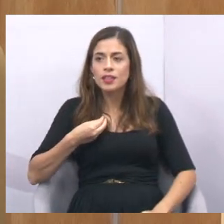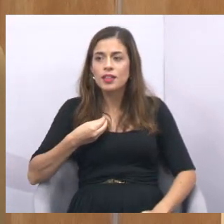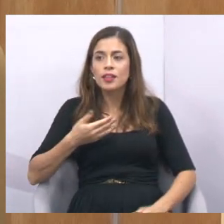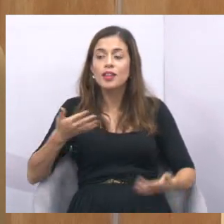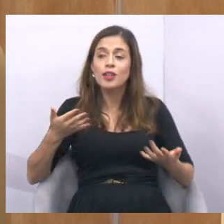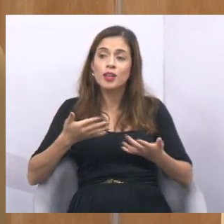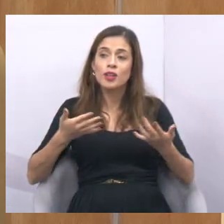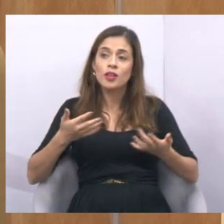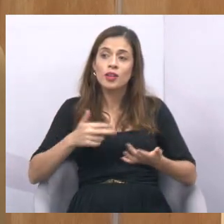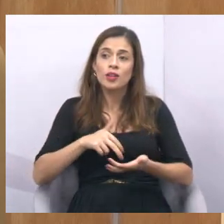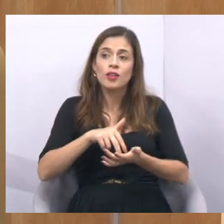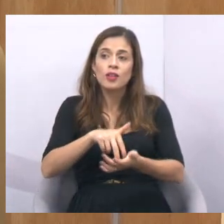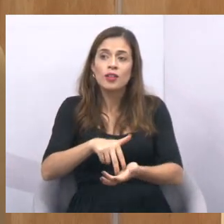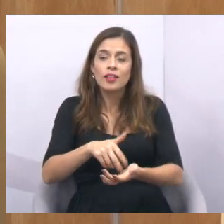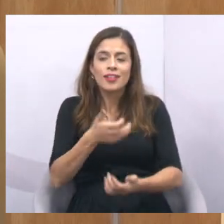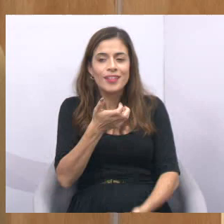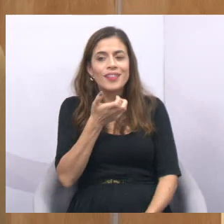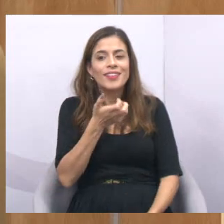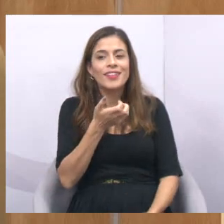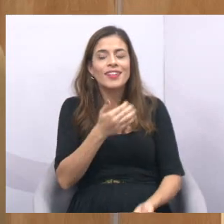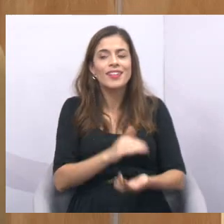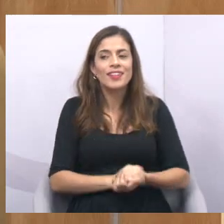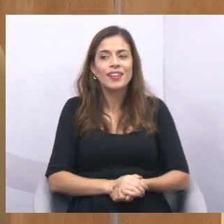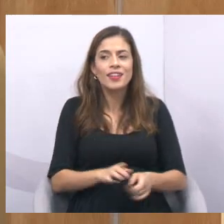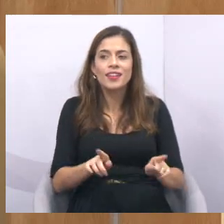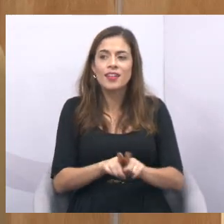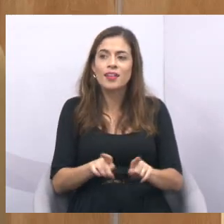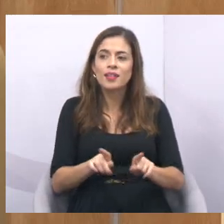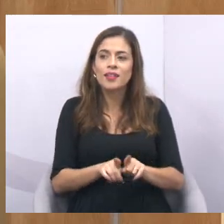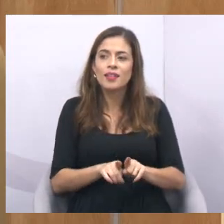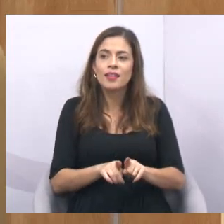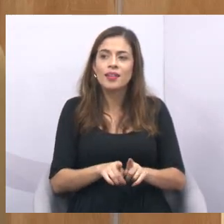aqui hoje, eu gostaria que eles estivessem aqui para que eu pudesse também